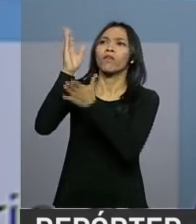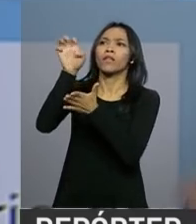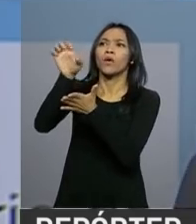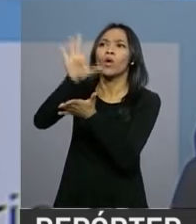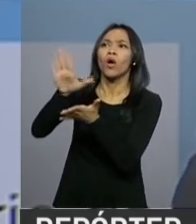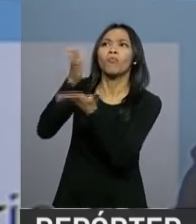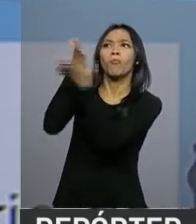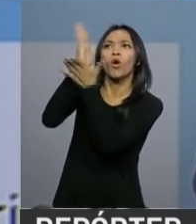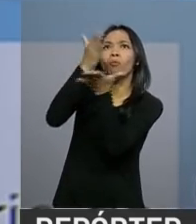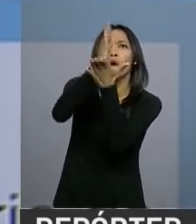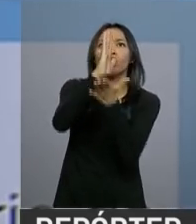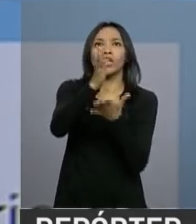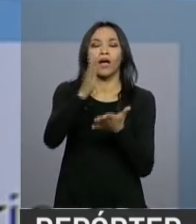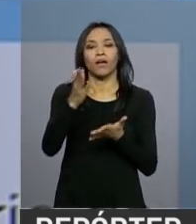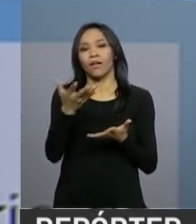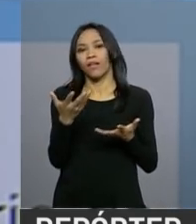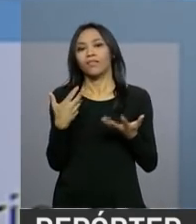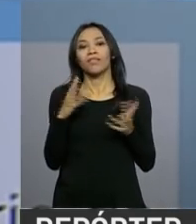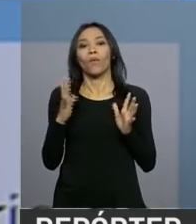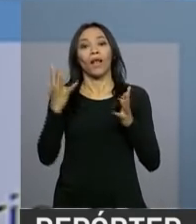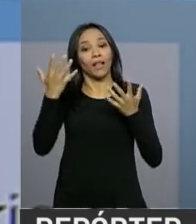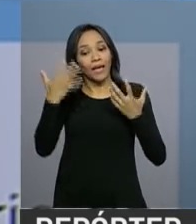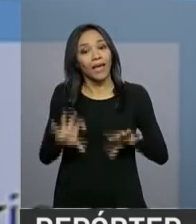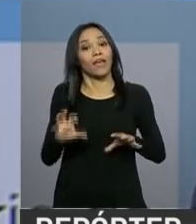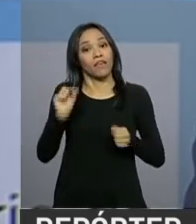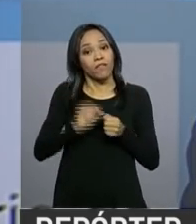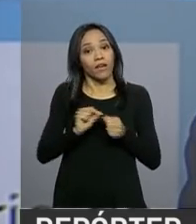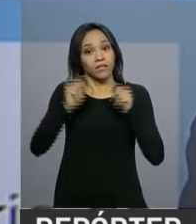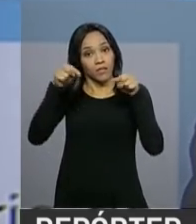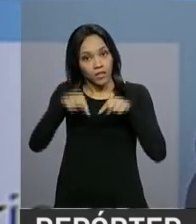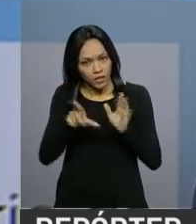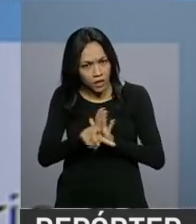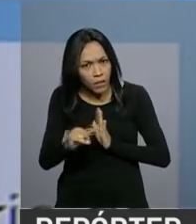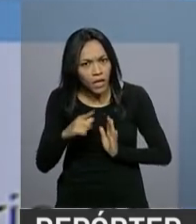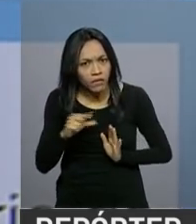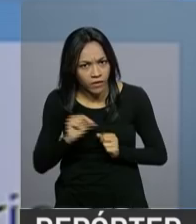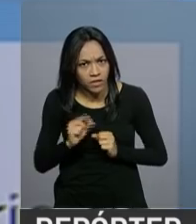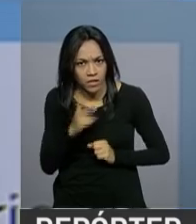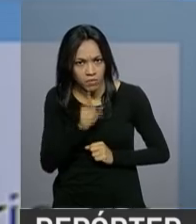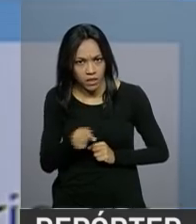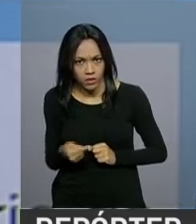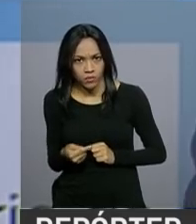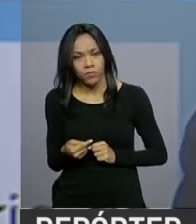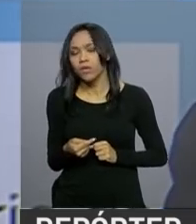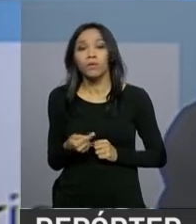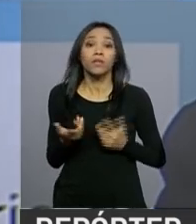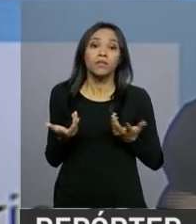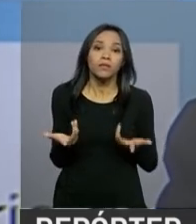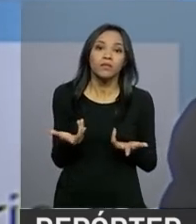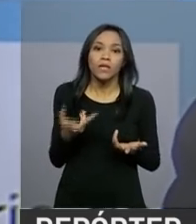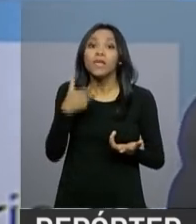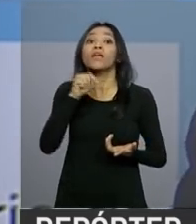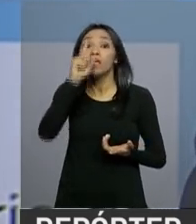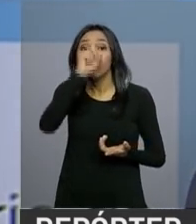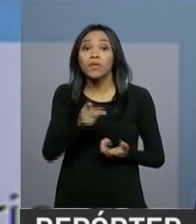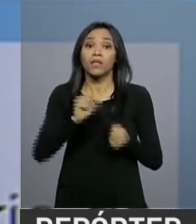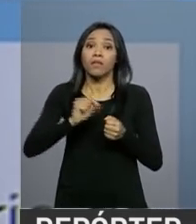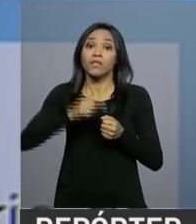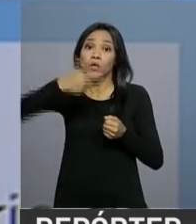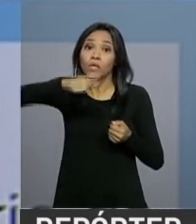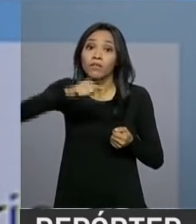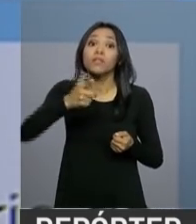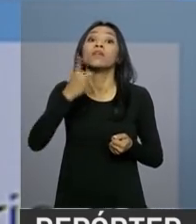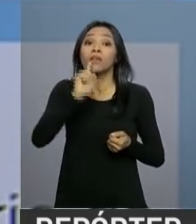ela quer que venha aqui faça tudo de novo tá bom tem uma lei que diz isso não quem é que diz que tem que fazer tudo de novo a própria